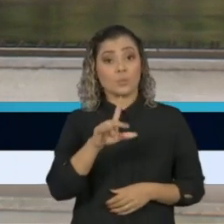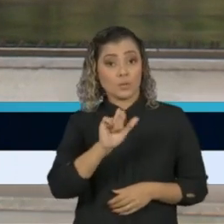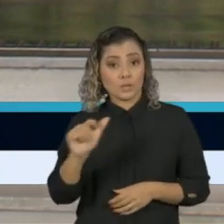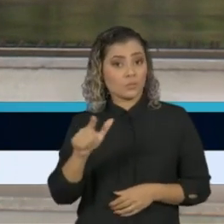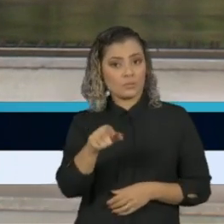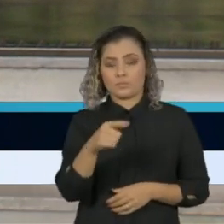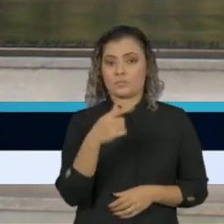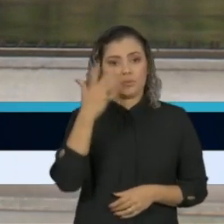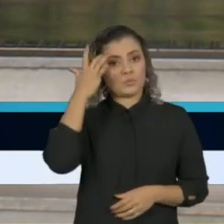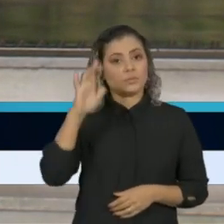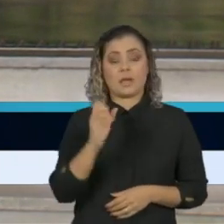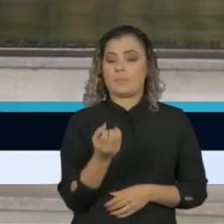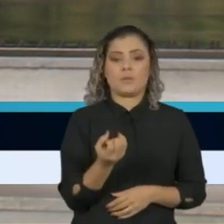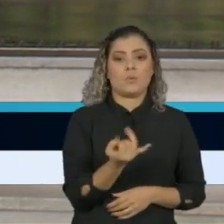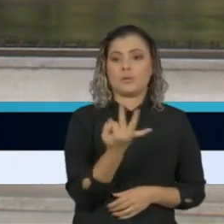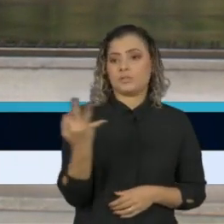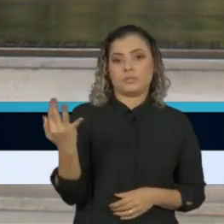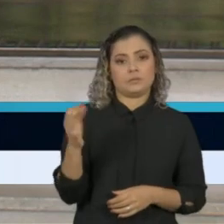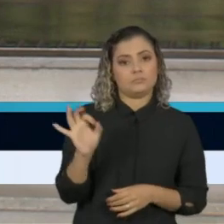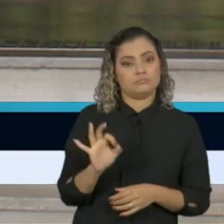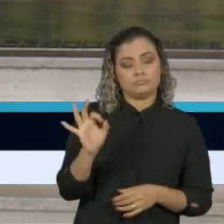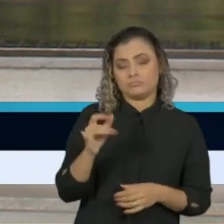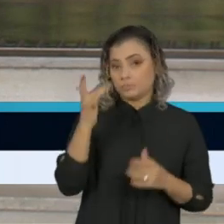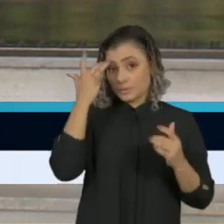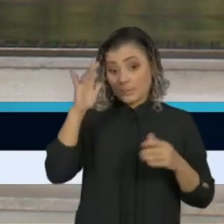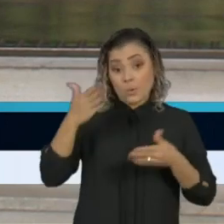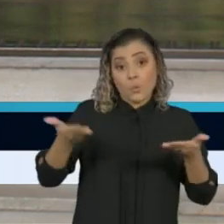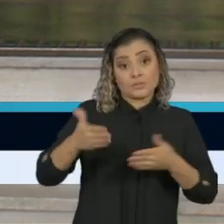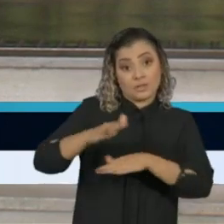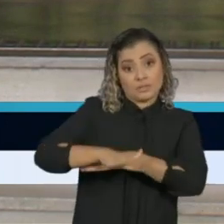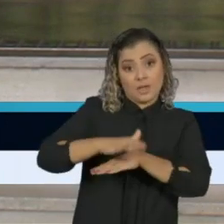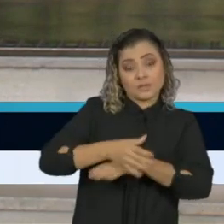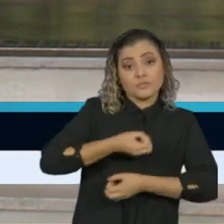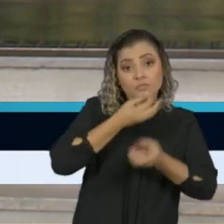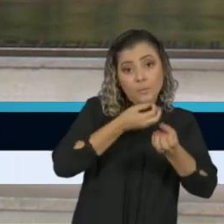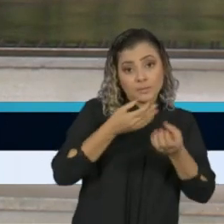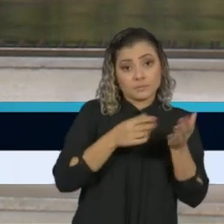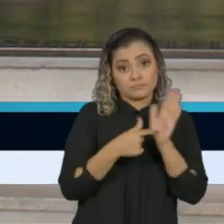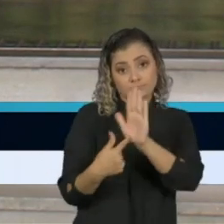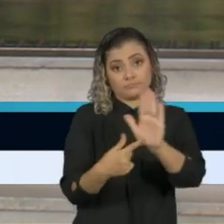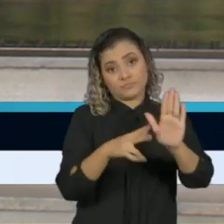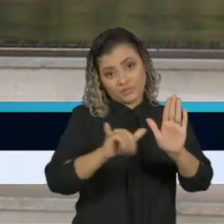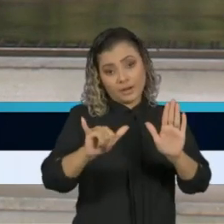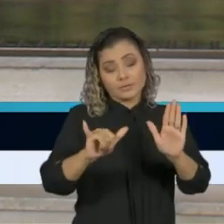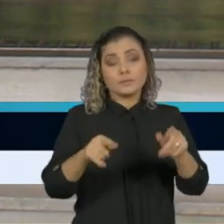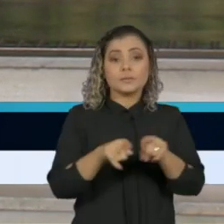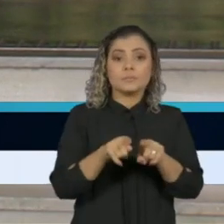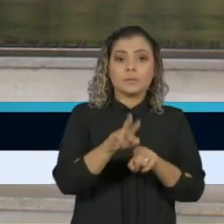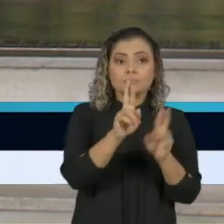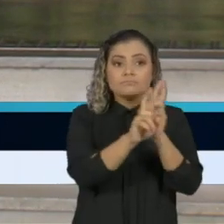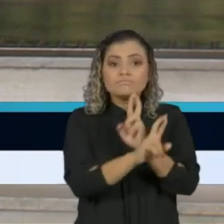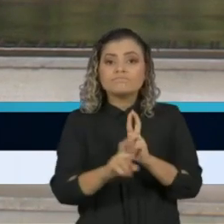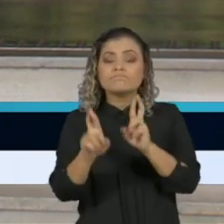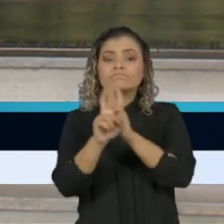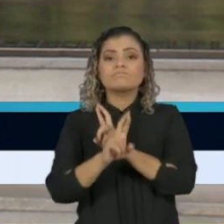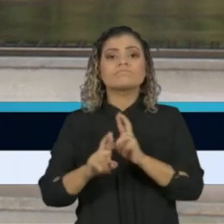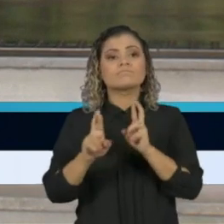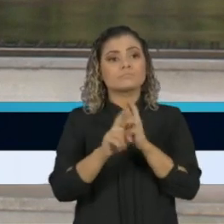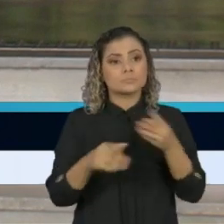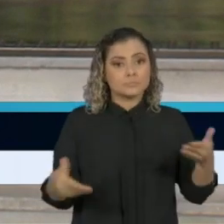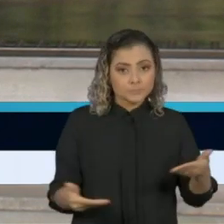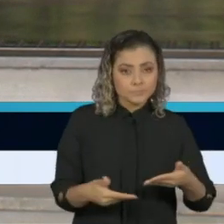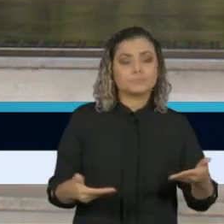os números estarão disponíveis hoje na parte da tarde, os números de ontem, pelo sistema de monitoramento inteligente que